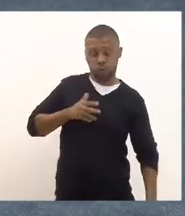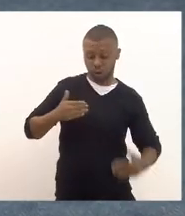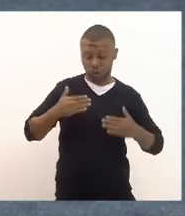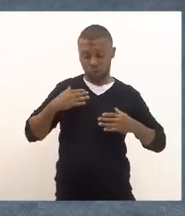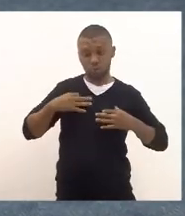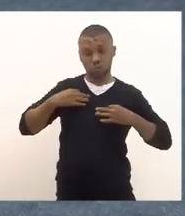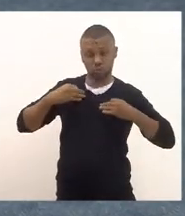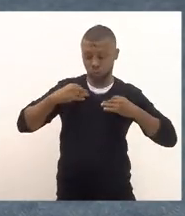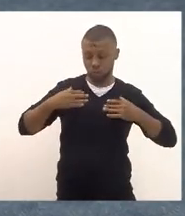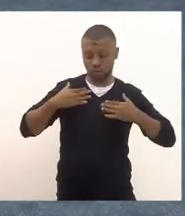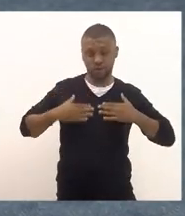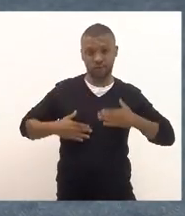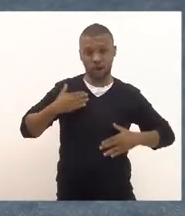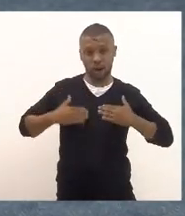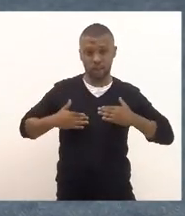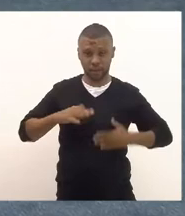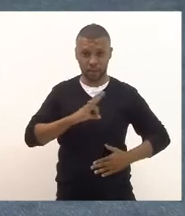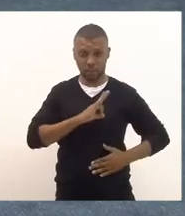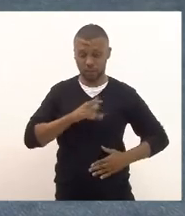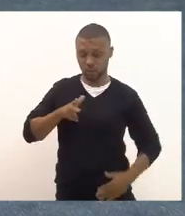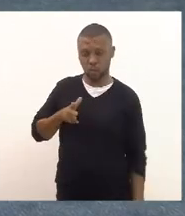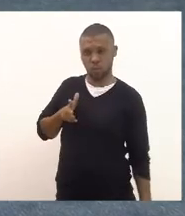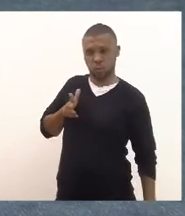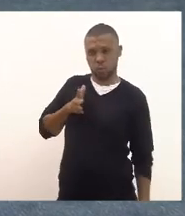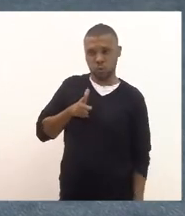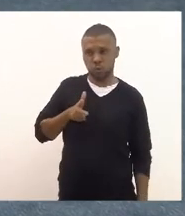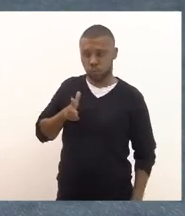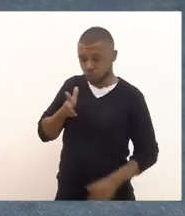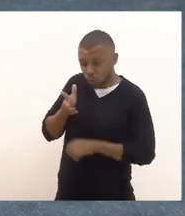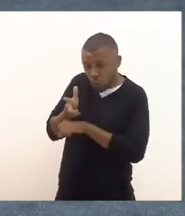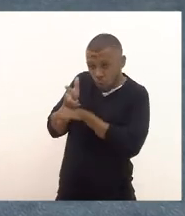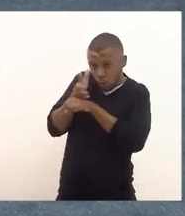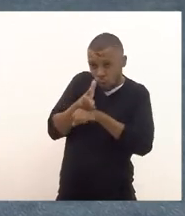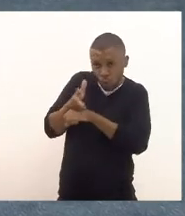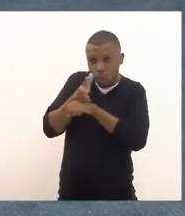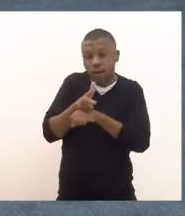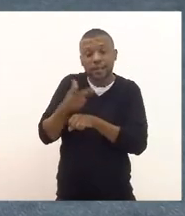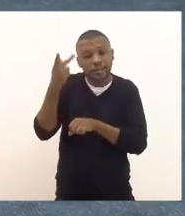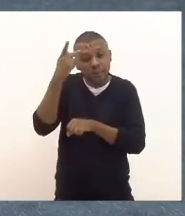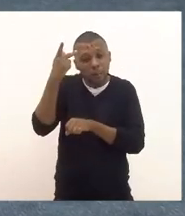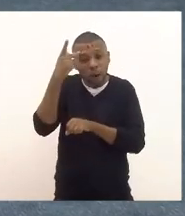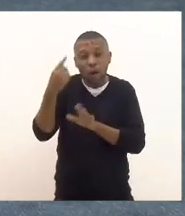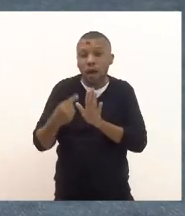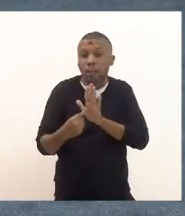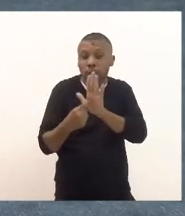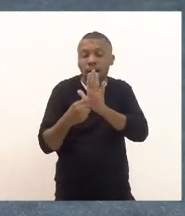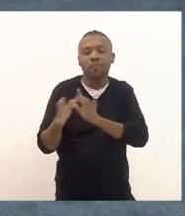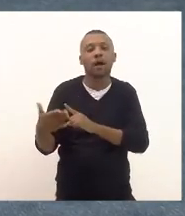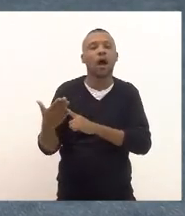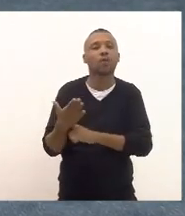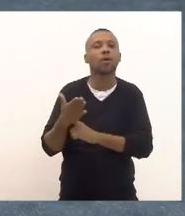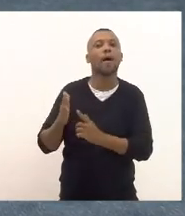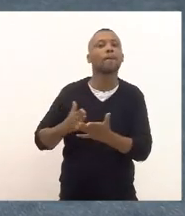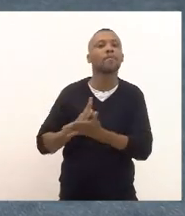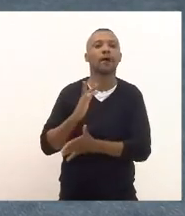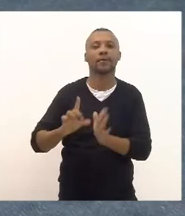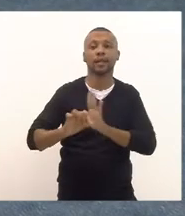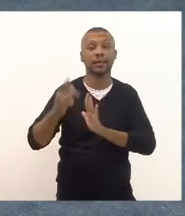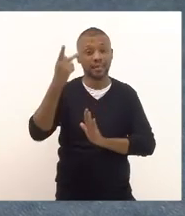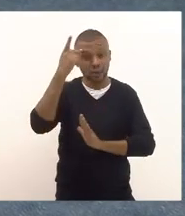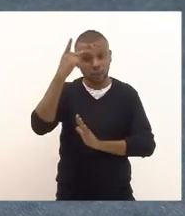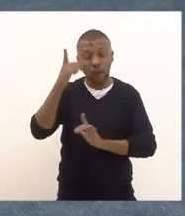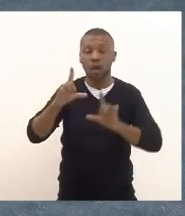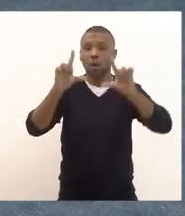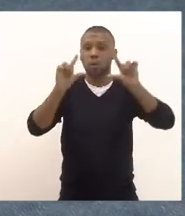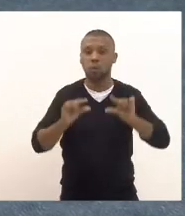hoje em São Paulo ela levou Deputado André Ceciliano vai ser esse me ajudou a aprovar essa lei em São